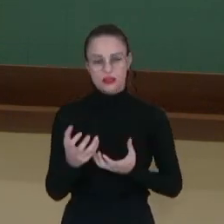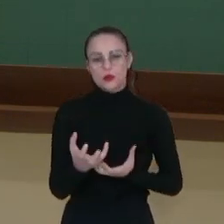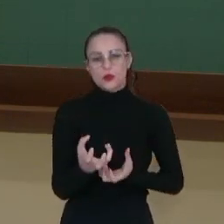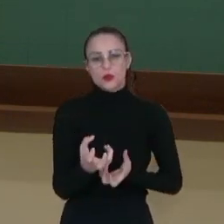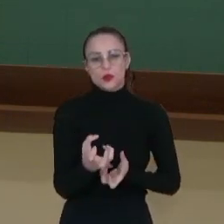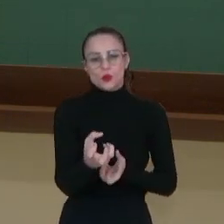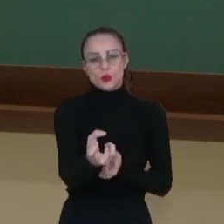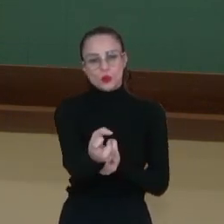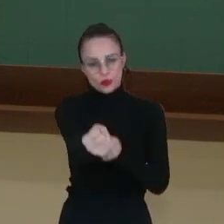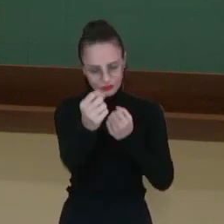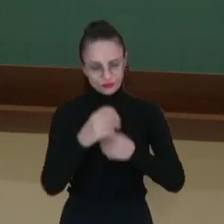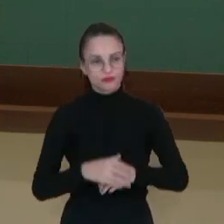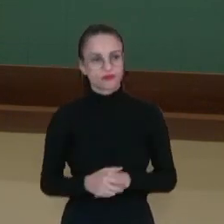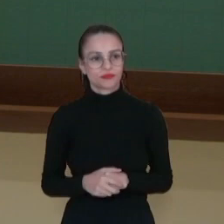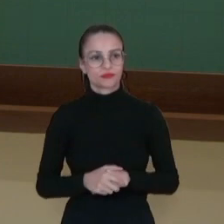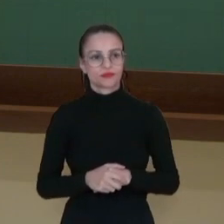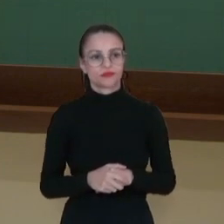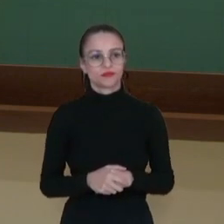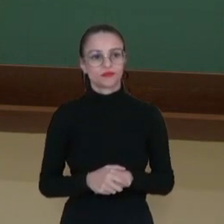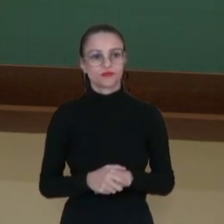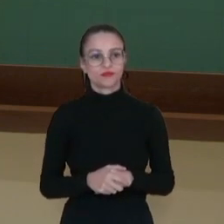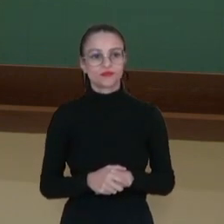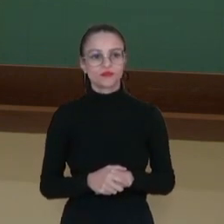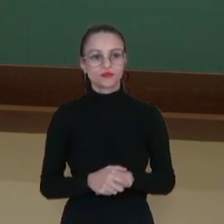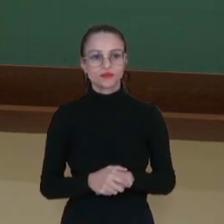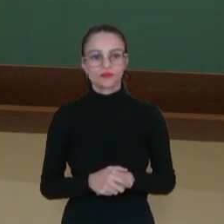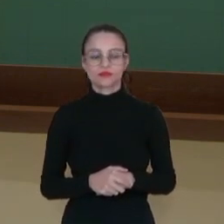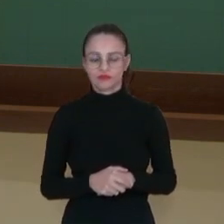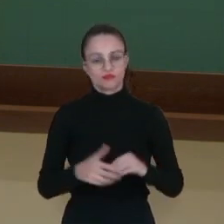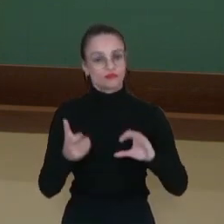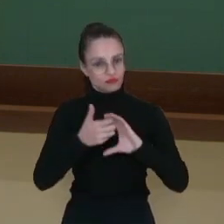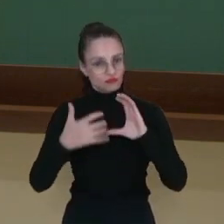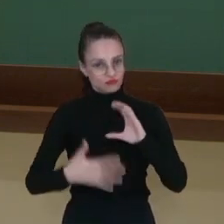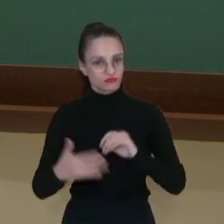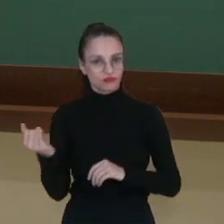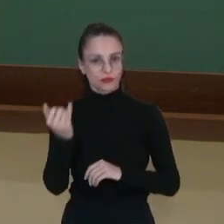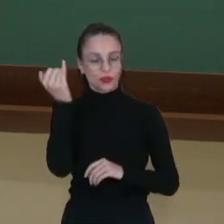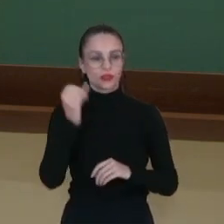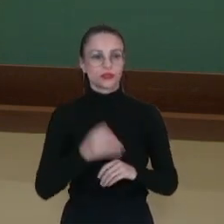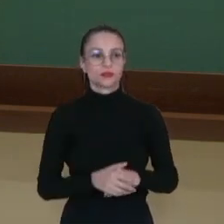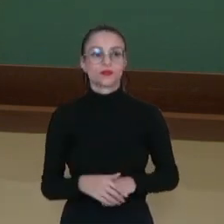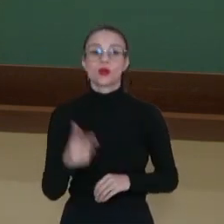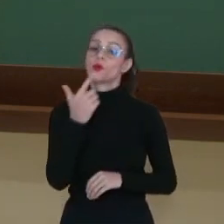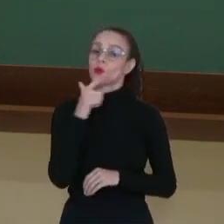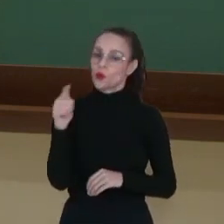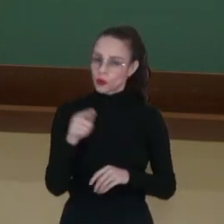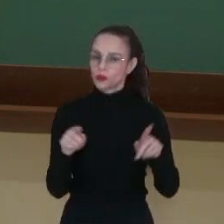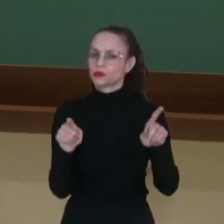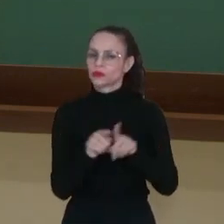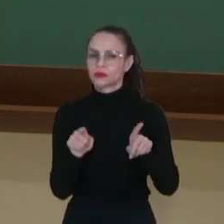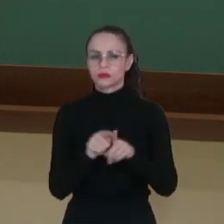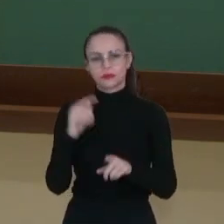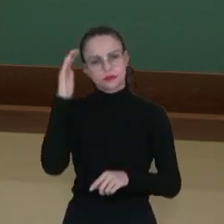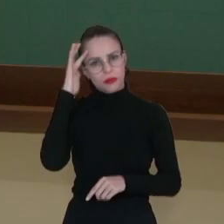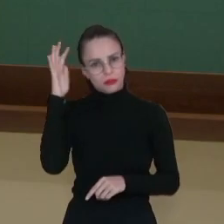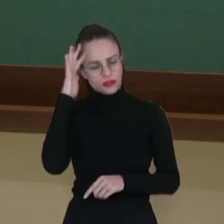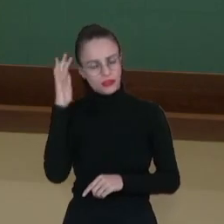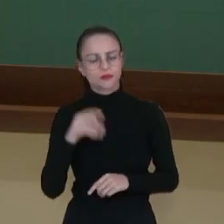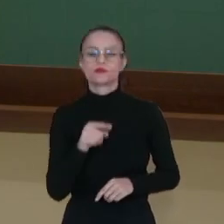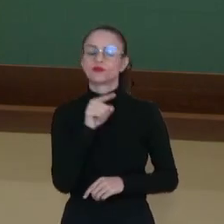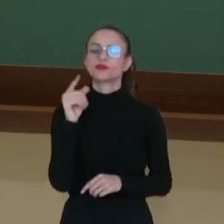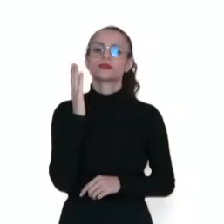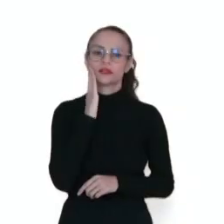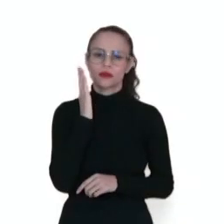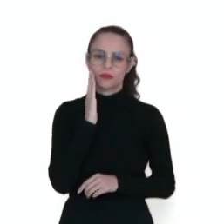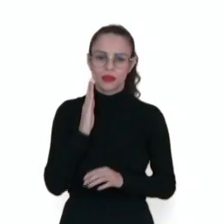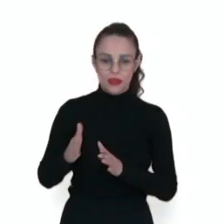período de estiagem maior, certo? Uma característica ali bem importante. Outra questão para a gente trabalhar ali. Você sabia que os